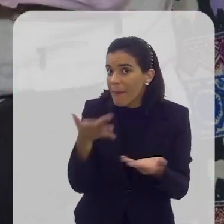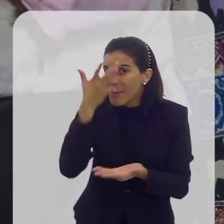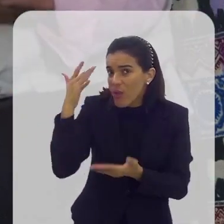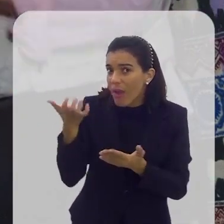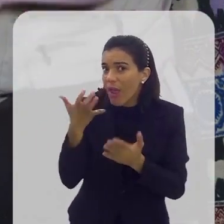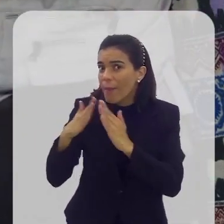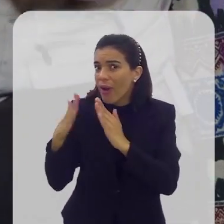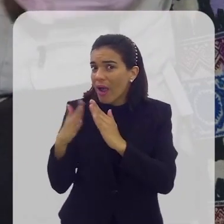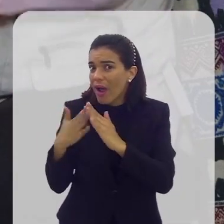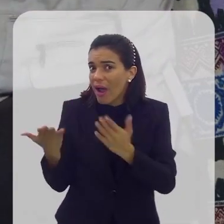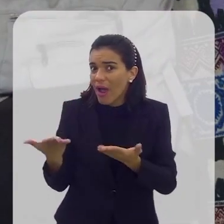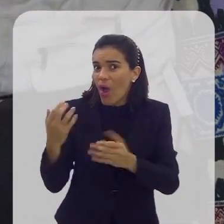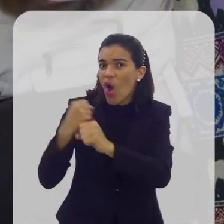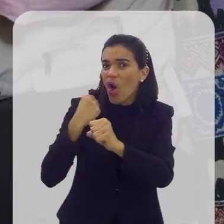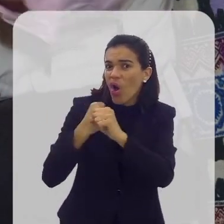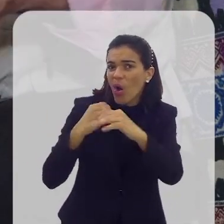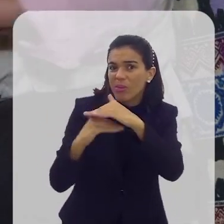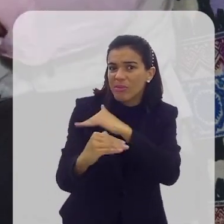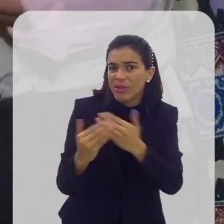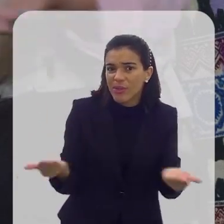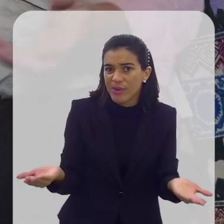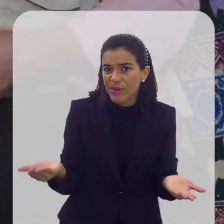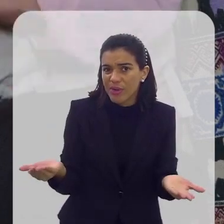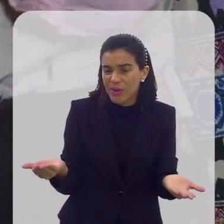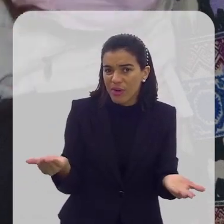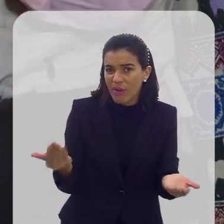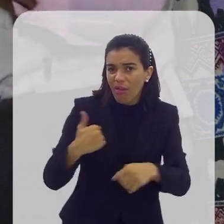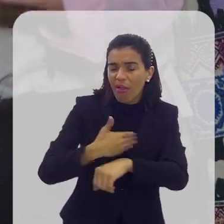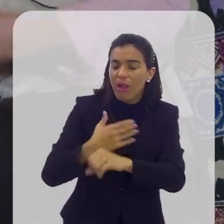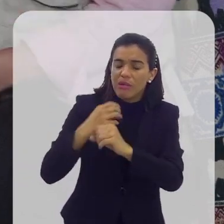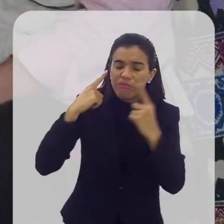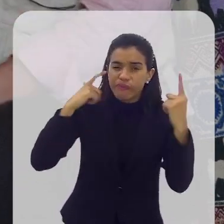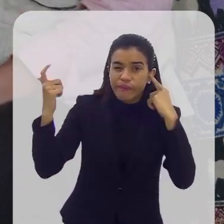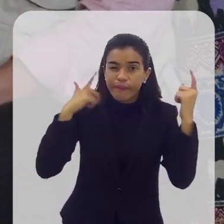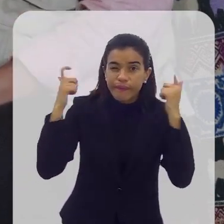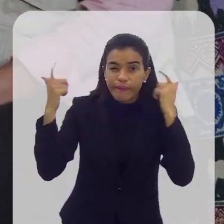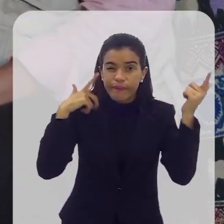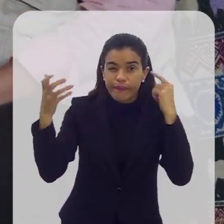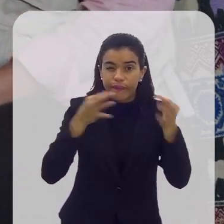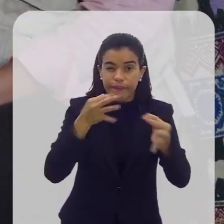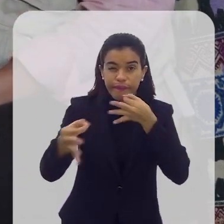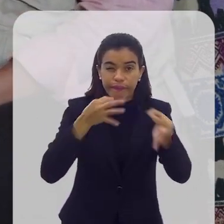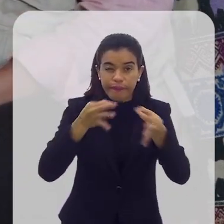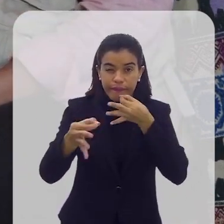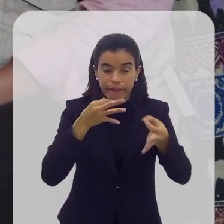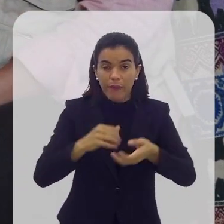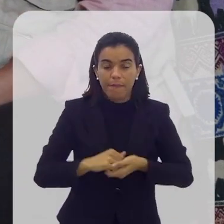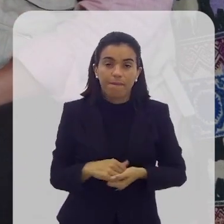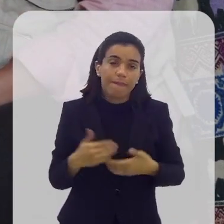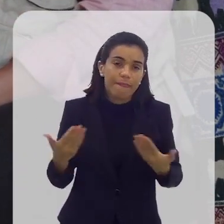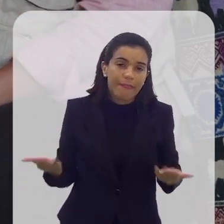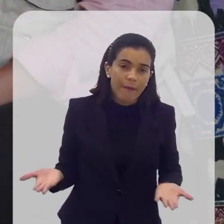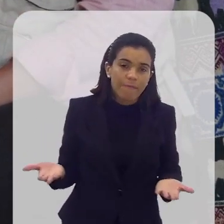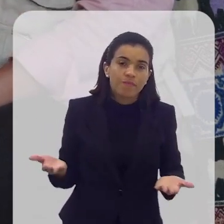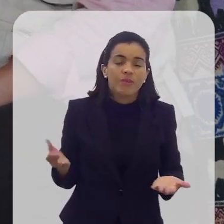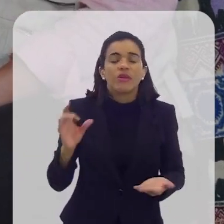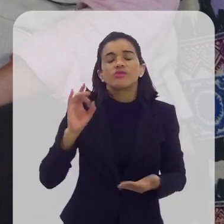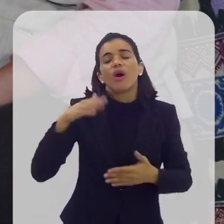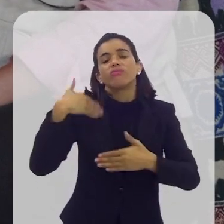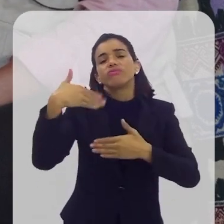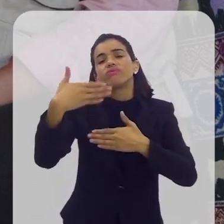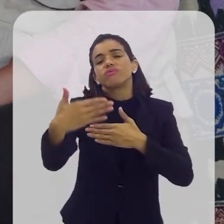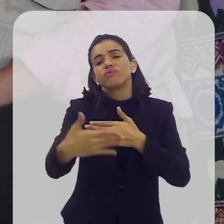fala Catete de bairro nobre a bairro pobre. Exatamente, ele chama assim, faz essa referência, o Marcos Macri.